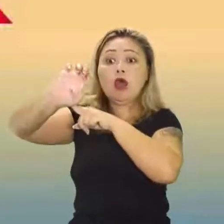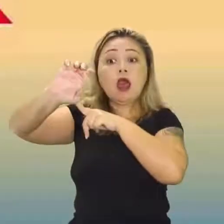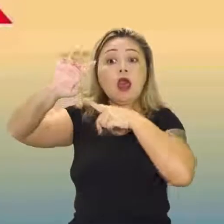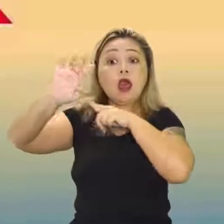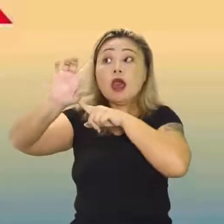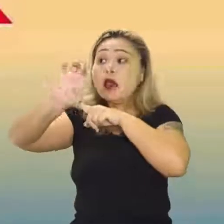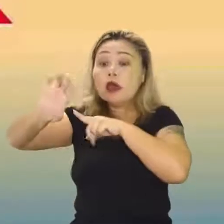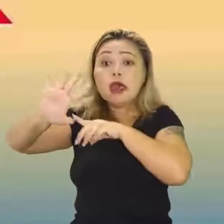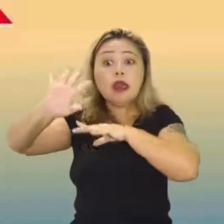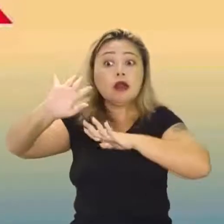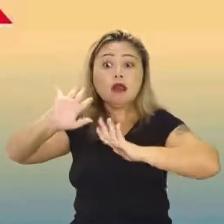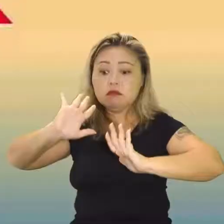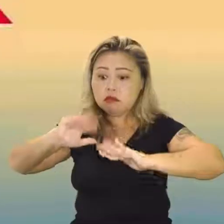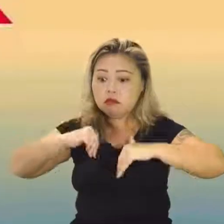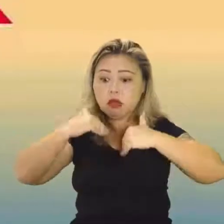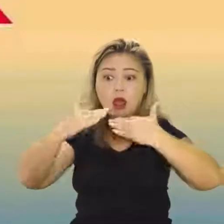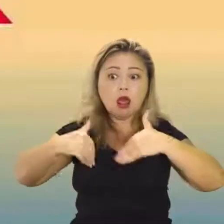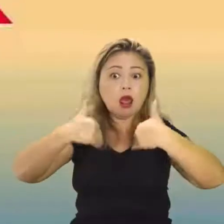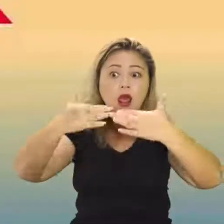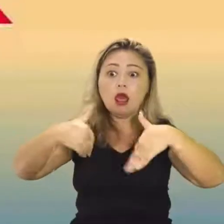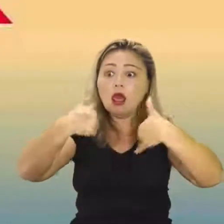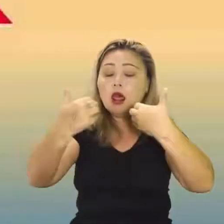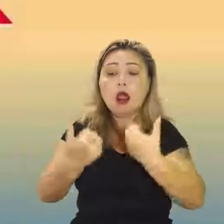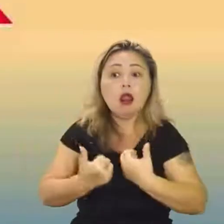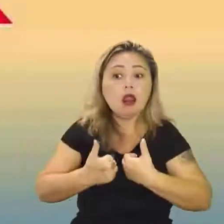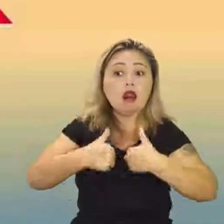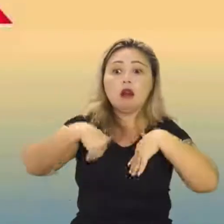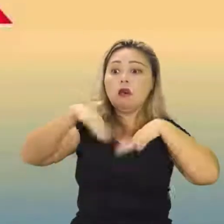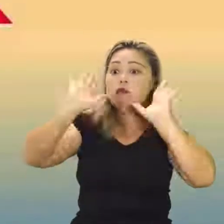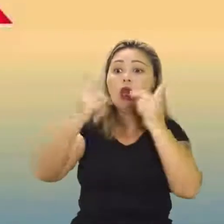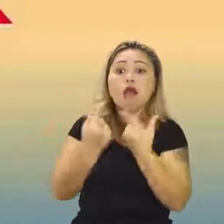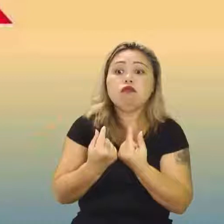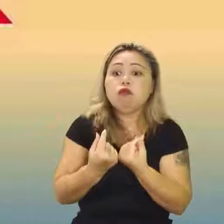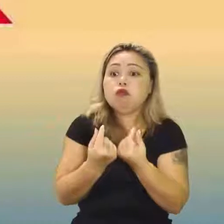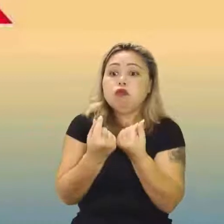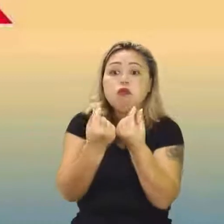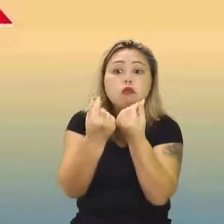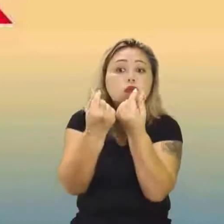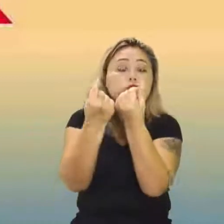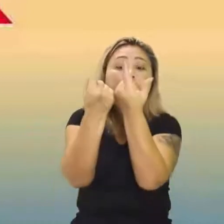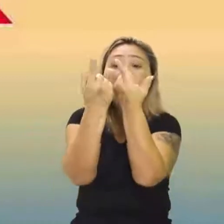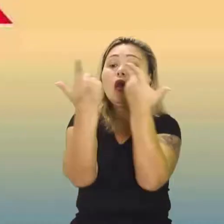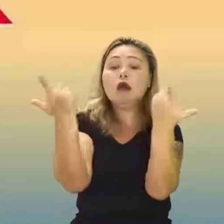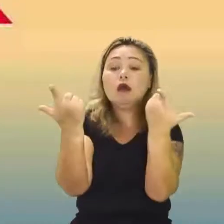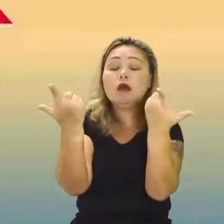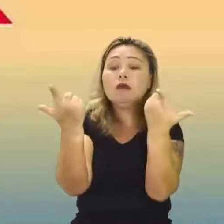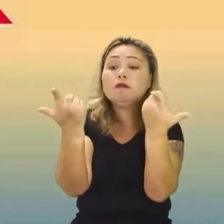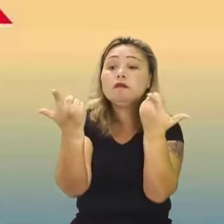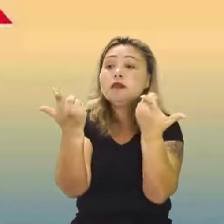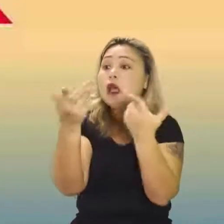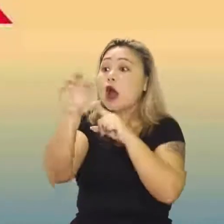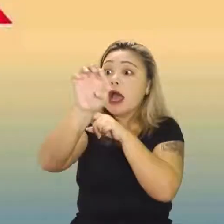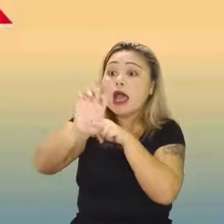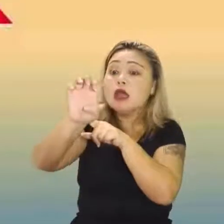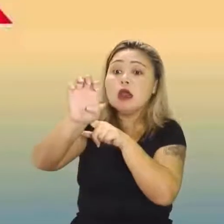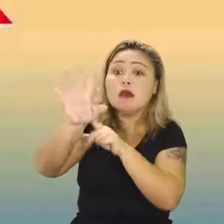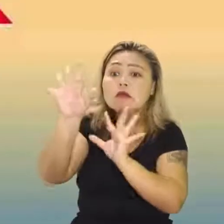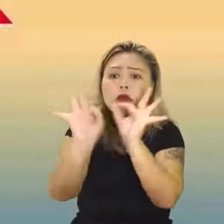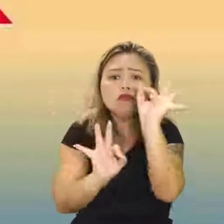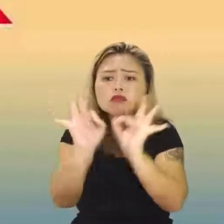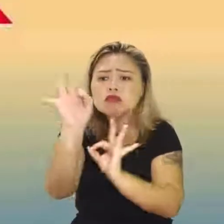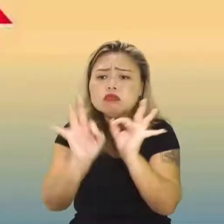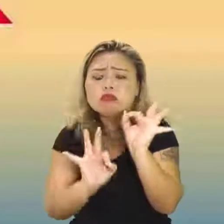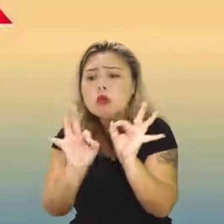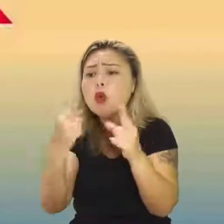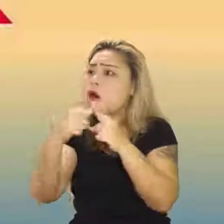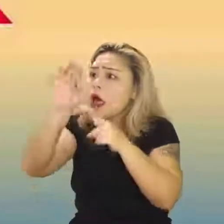precisava crescer economicamente. A Europa ela precisava de um plano de recuperação. A Europa